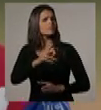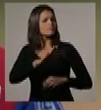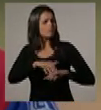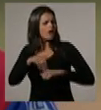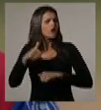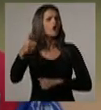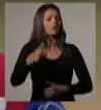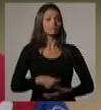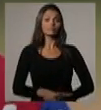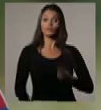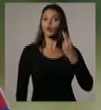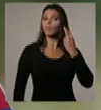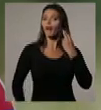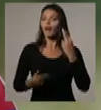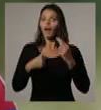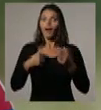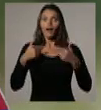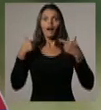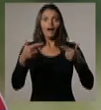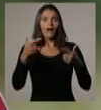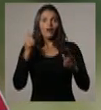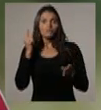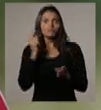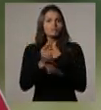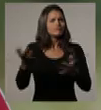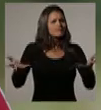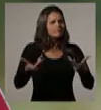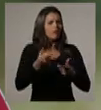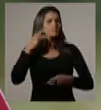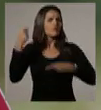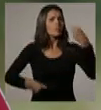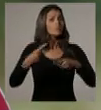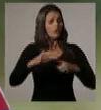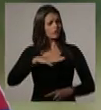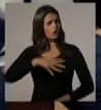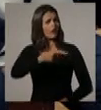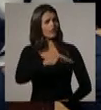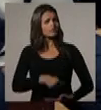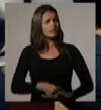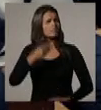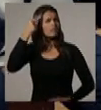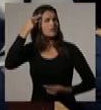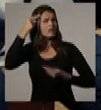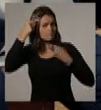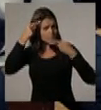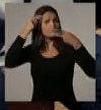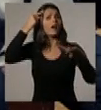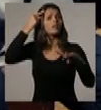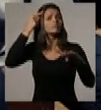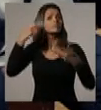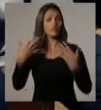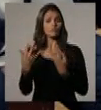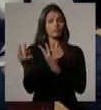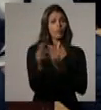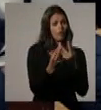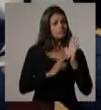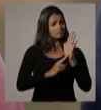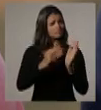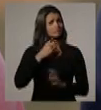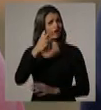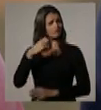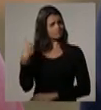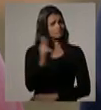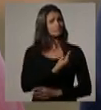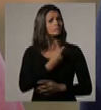quer sempre fazer o melhor o Romário foi um achado na política pela coragem dele ele diz o que pensa Então vai ser nossa